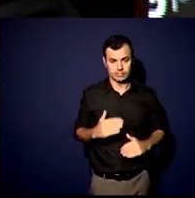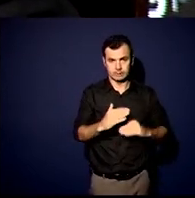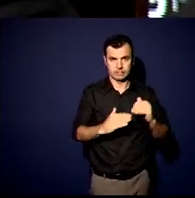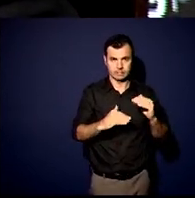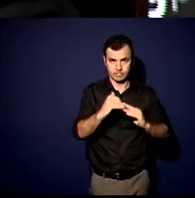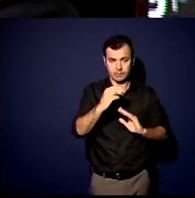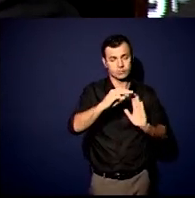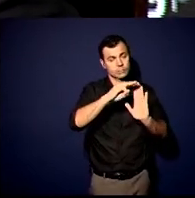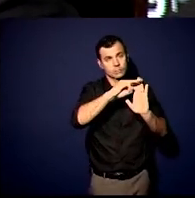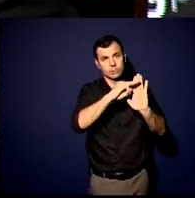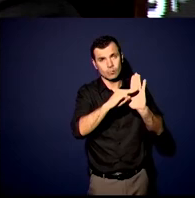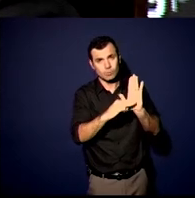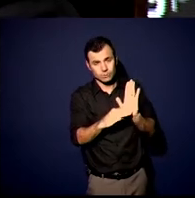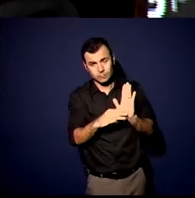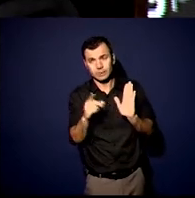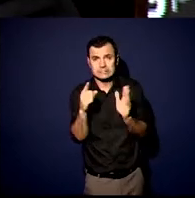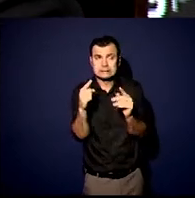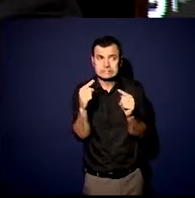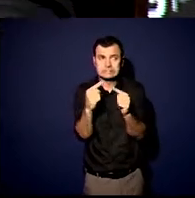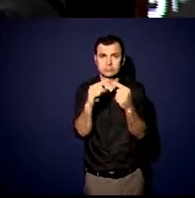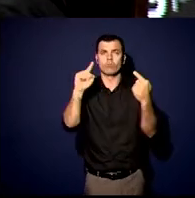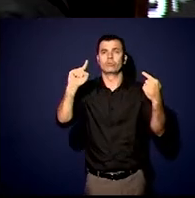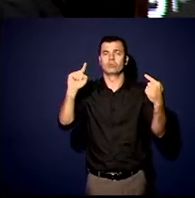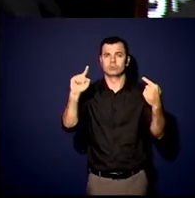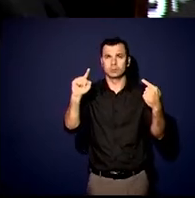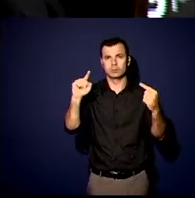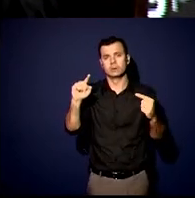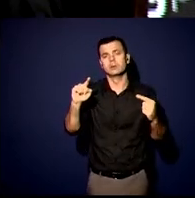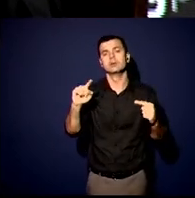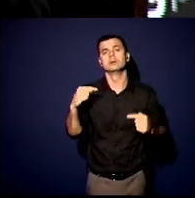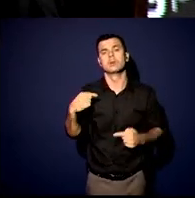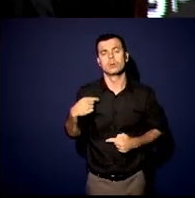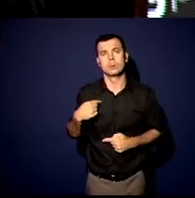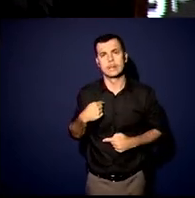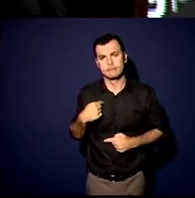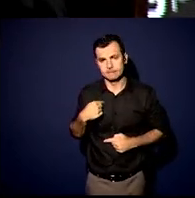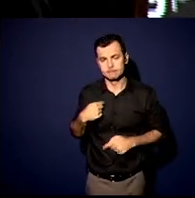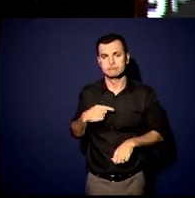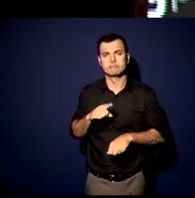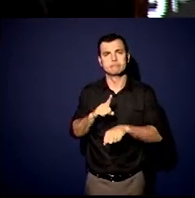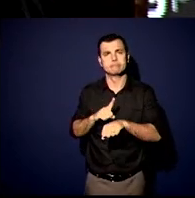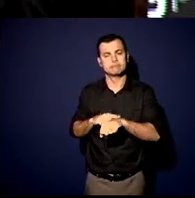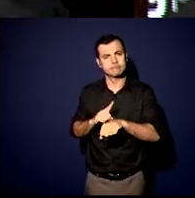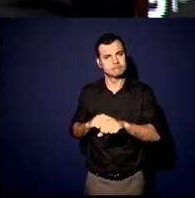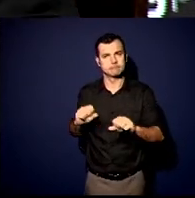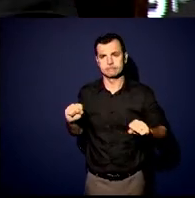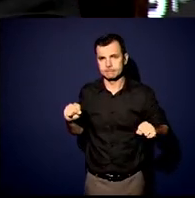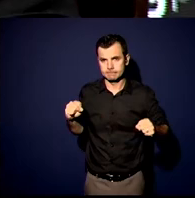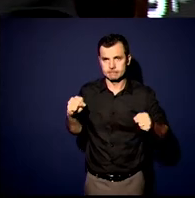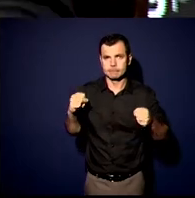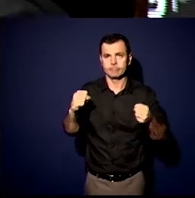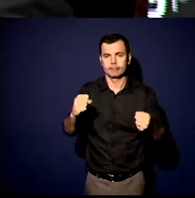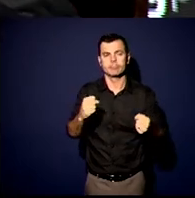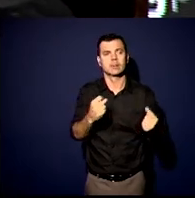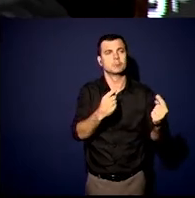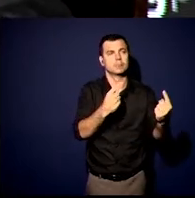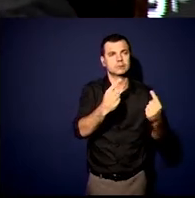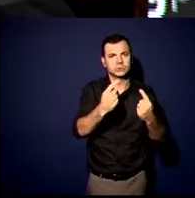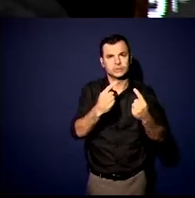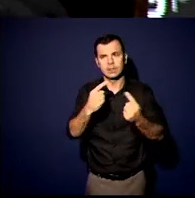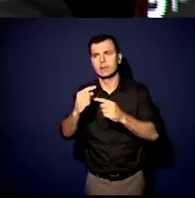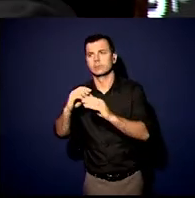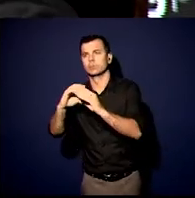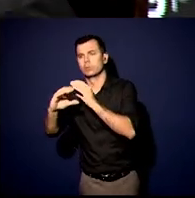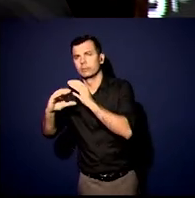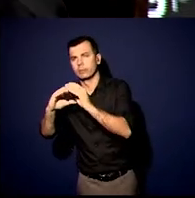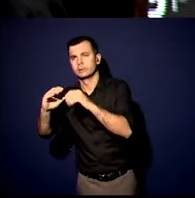um modelo necessariamente conflituoso então eu tenho dedicado a tempo essa função de diálogo de moderação